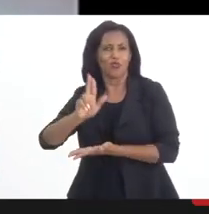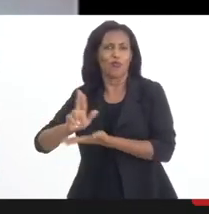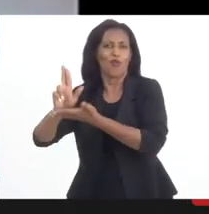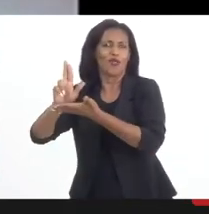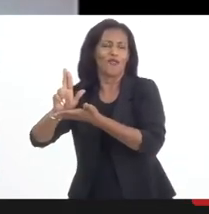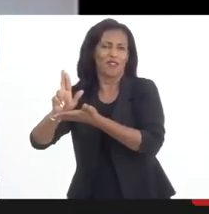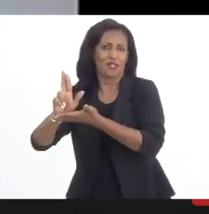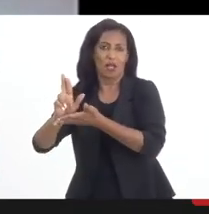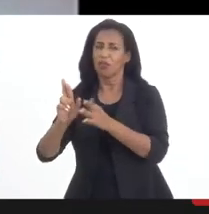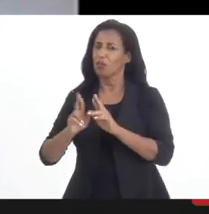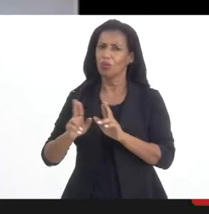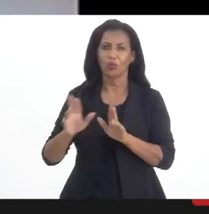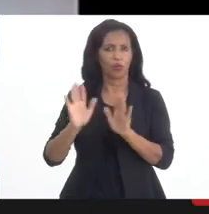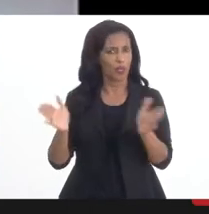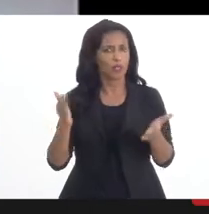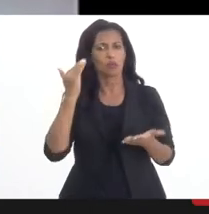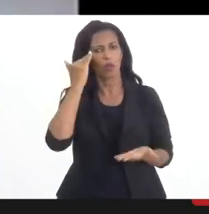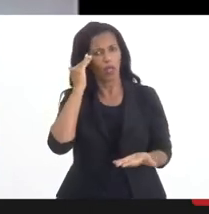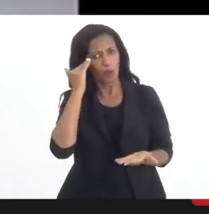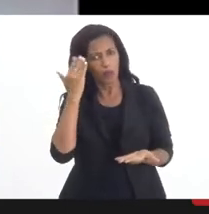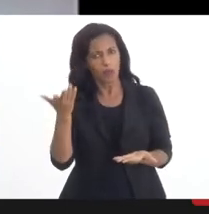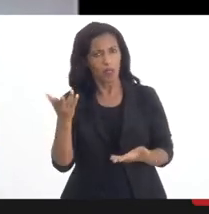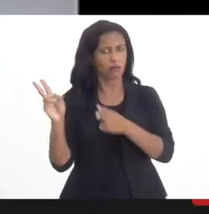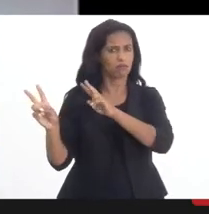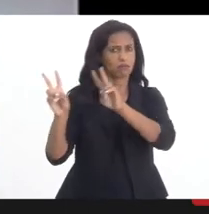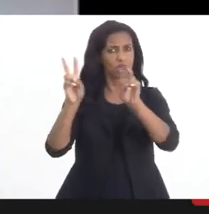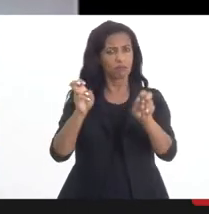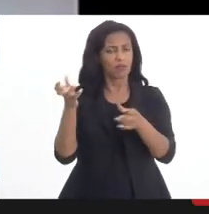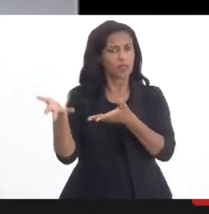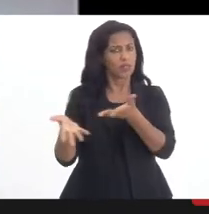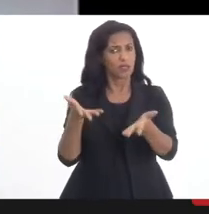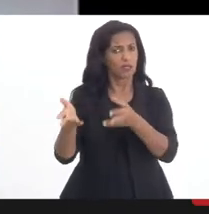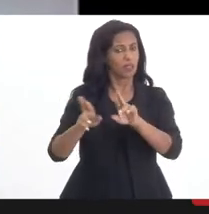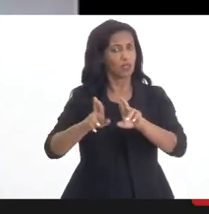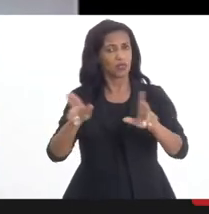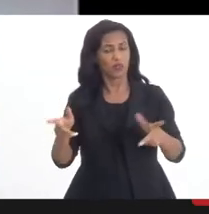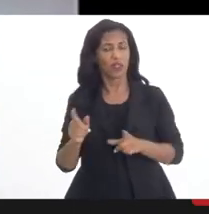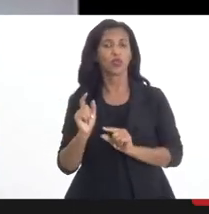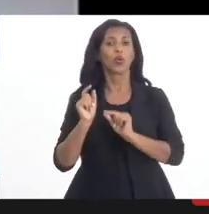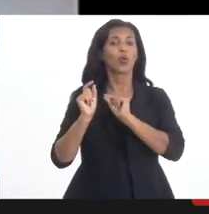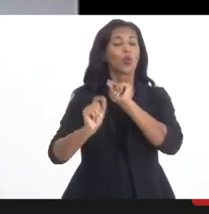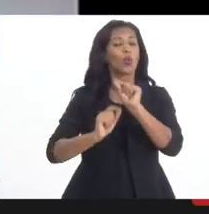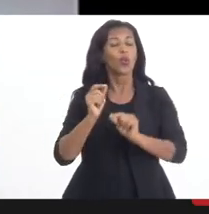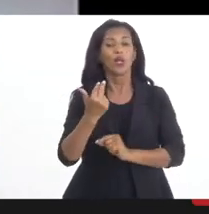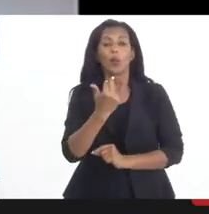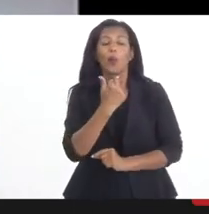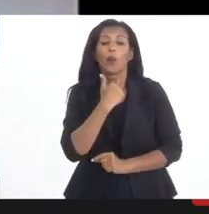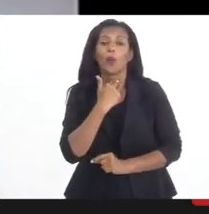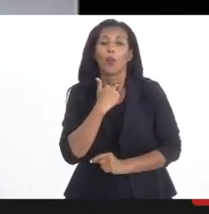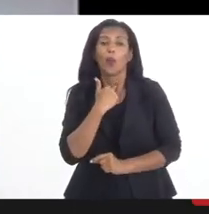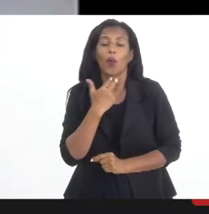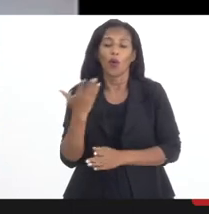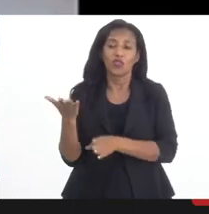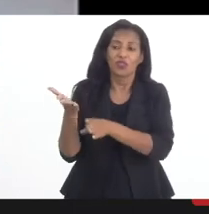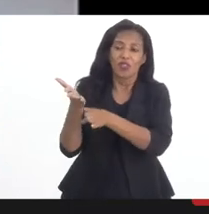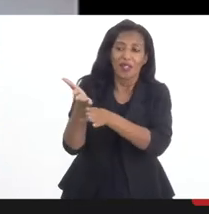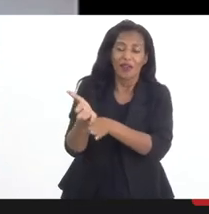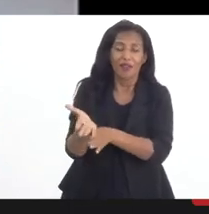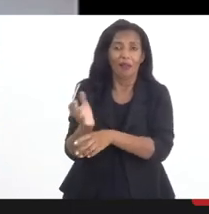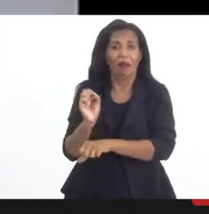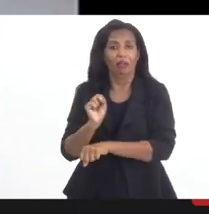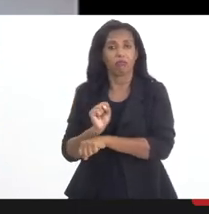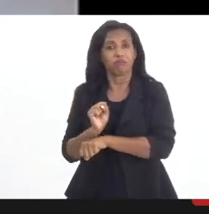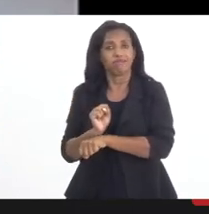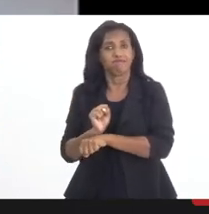Zona Oeste, não é isso, eu entendo que a matéria do que está se tratando não é isso. O que a gente não pode é ficarmos à mercê